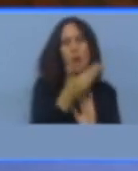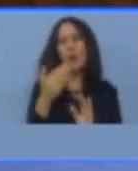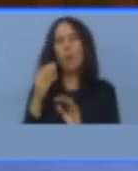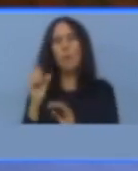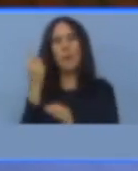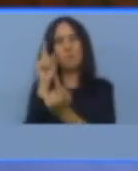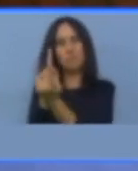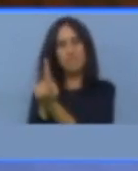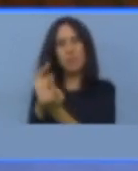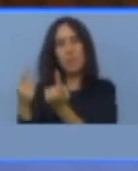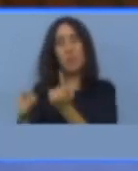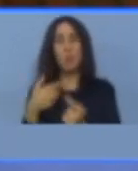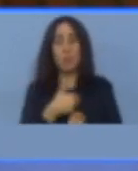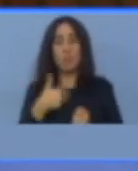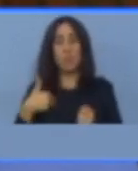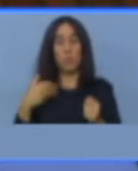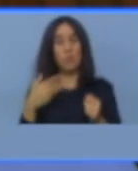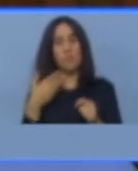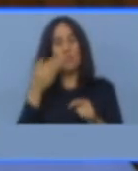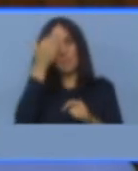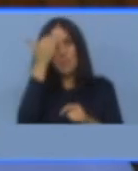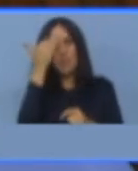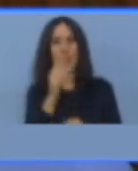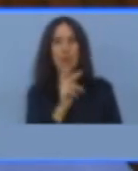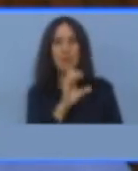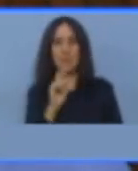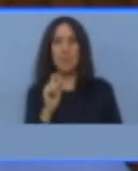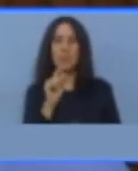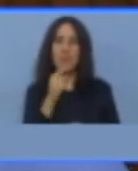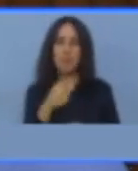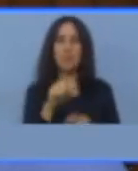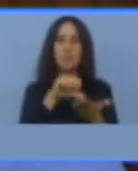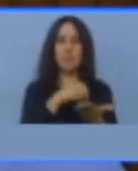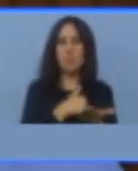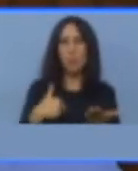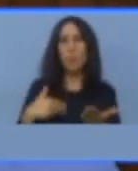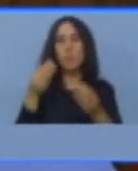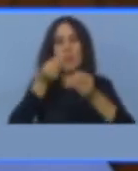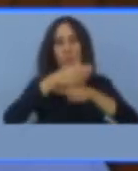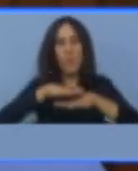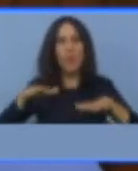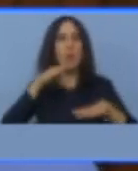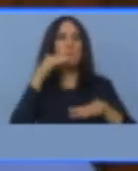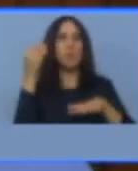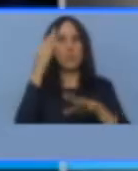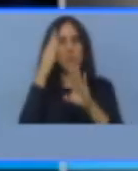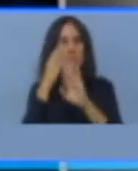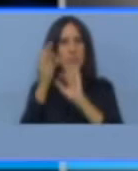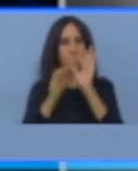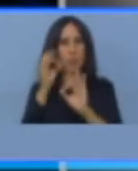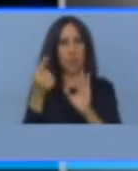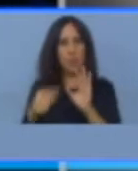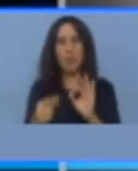primários, à saúde mental nos ACES, nos centros de saúde, àquilo que é a psiquiatria da infância e da adolescência, que é muito carenciada e